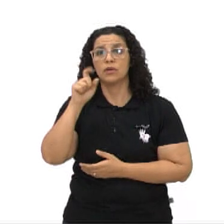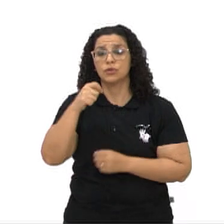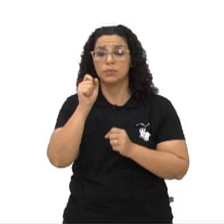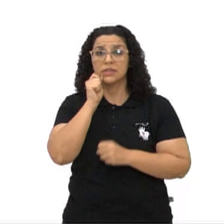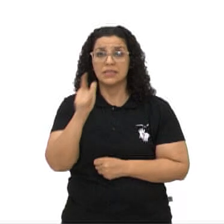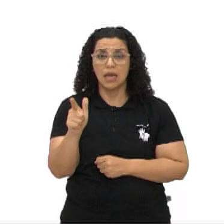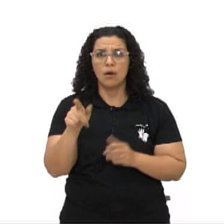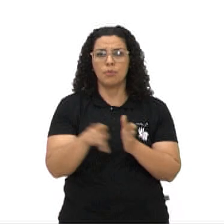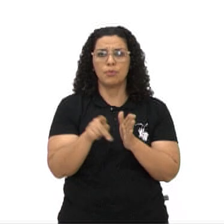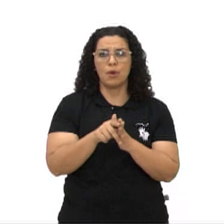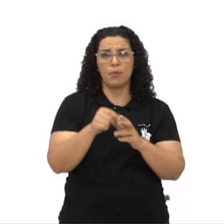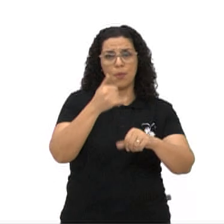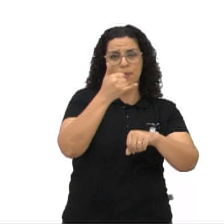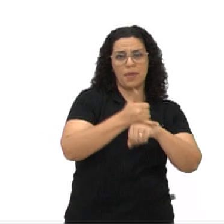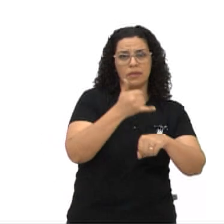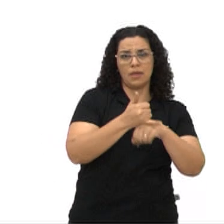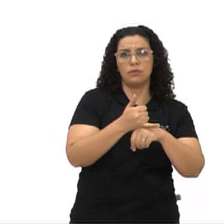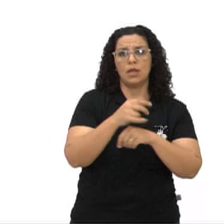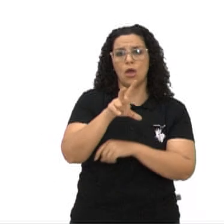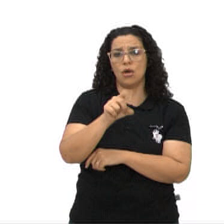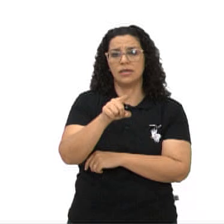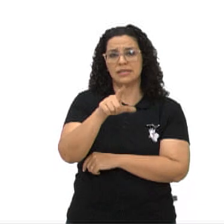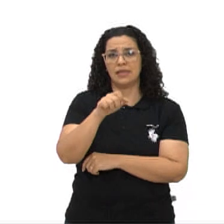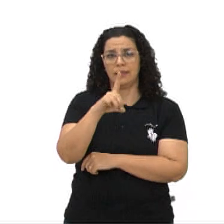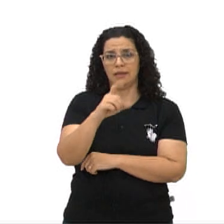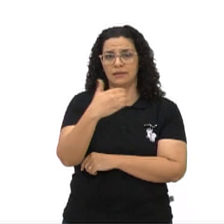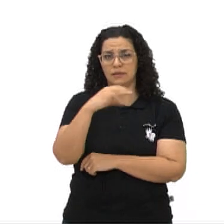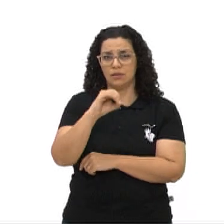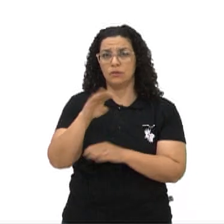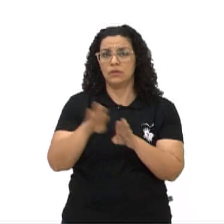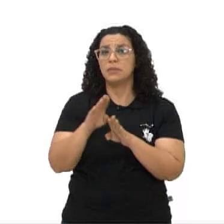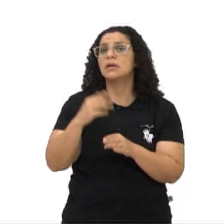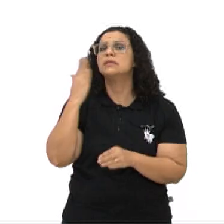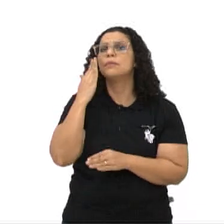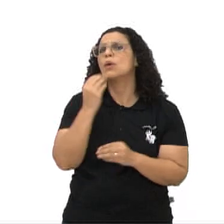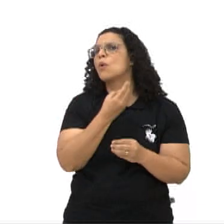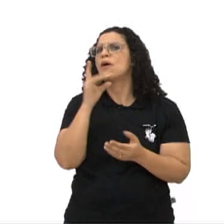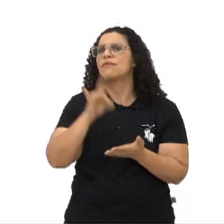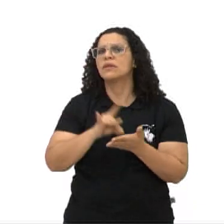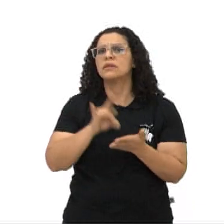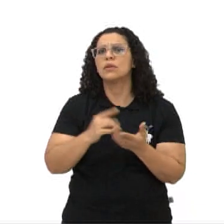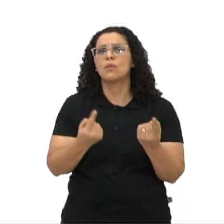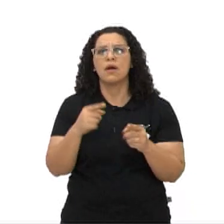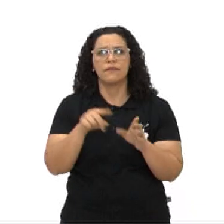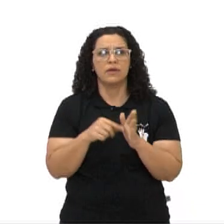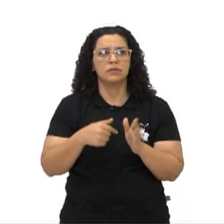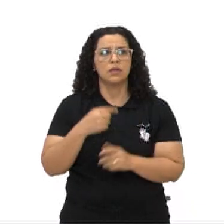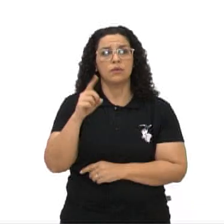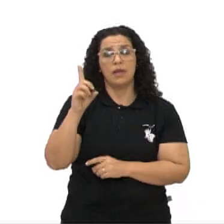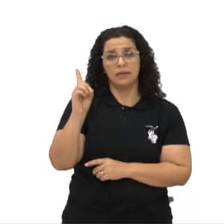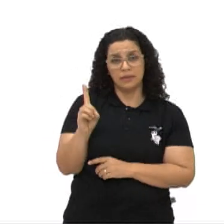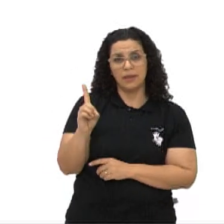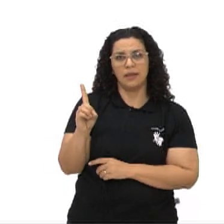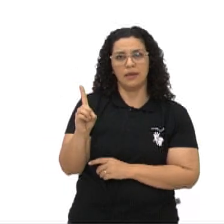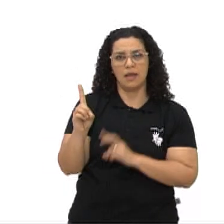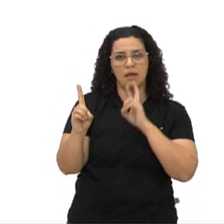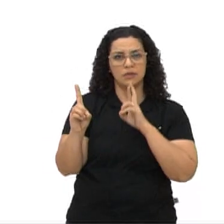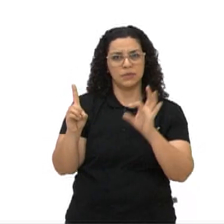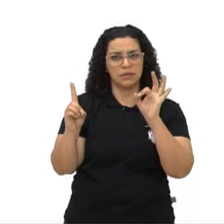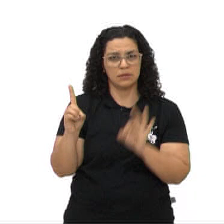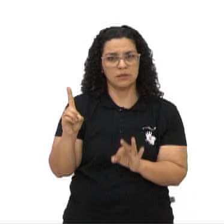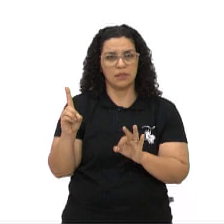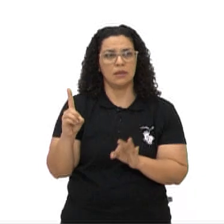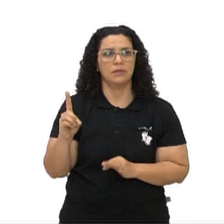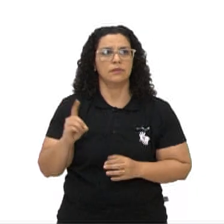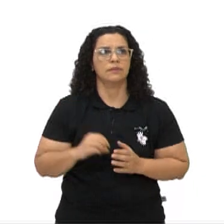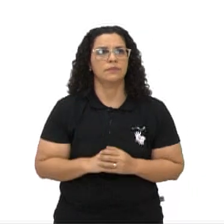os cátions metálicos sofrem oxidação, e aí ele quer saber quais são as verdadeiras, então as duas primeiras. Os cátions metálicos vão